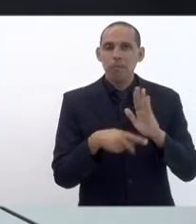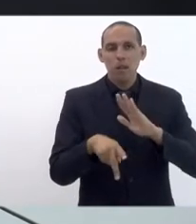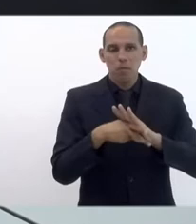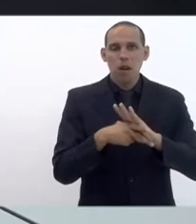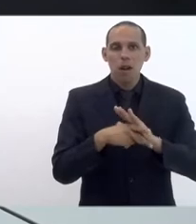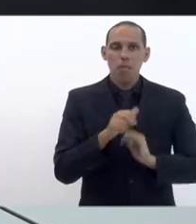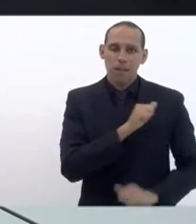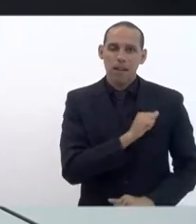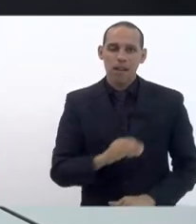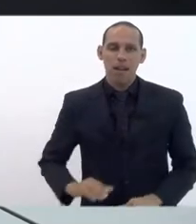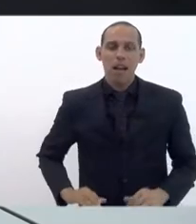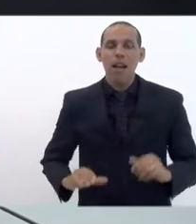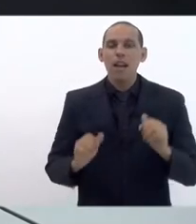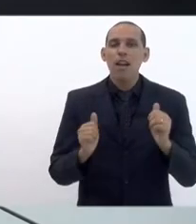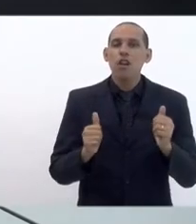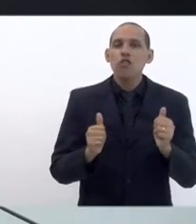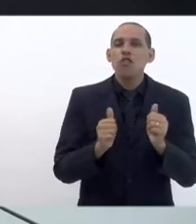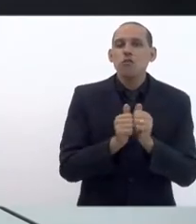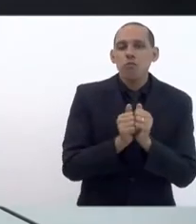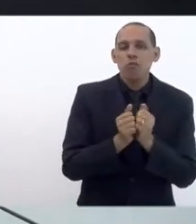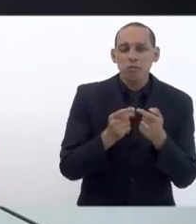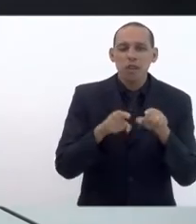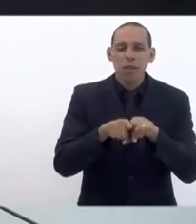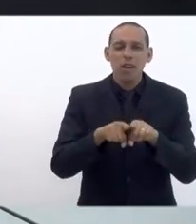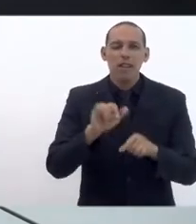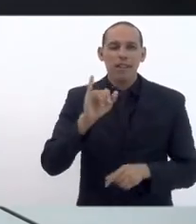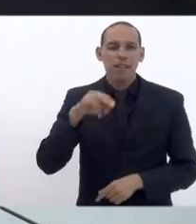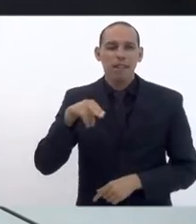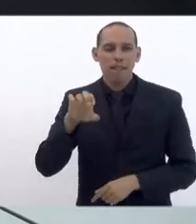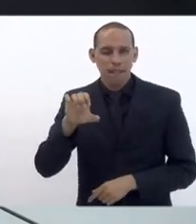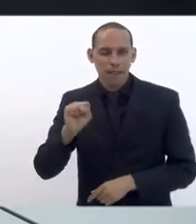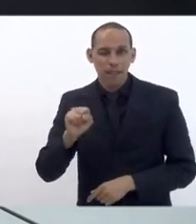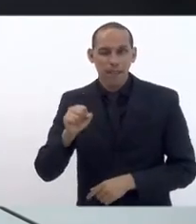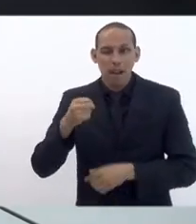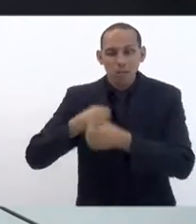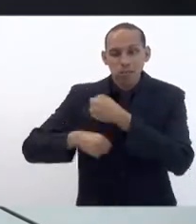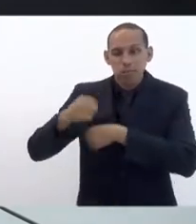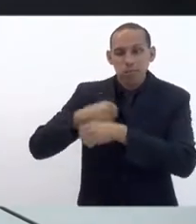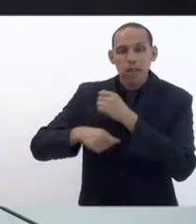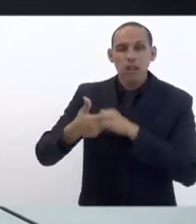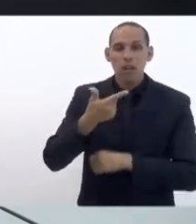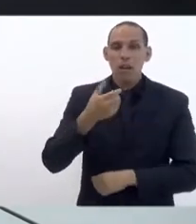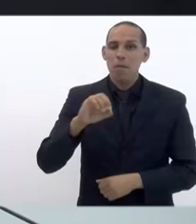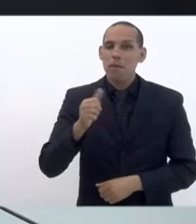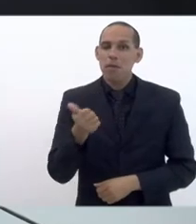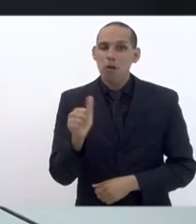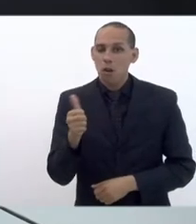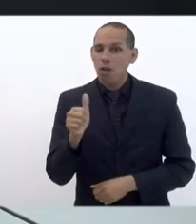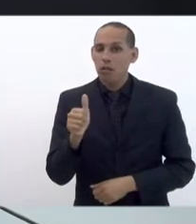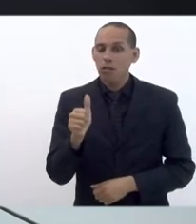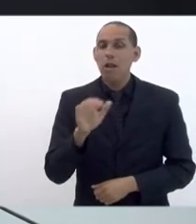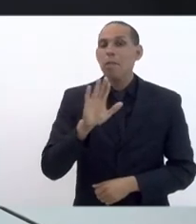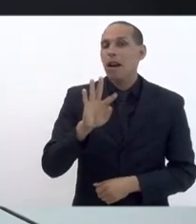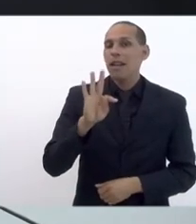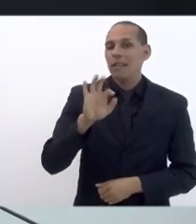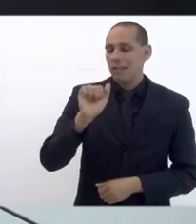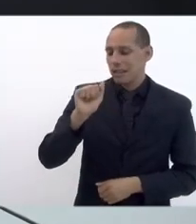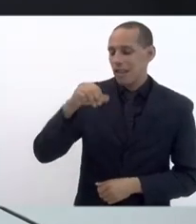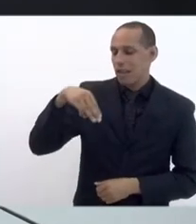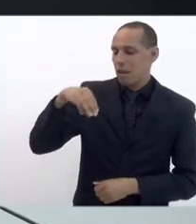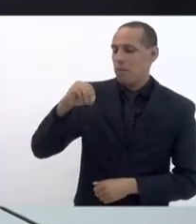com a Inês é de 2011. Depois de esse de Tamoio e esse